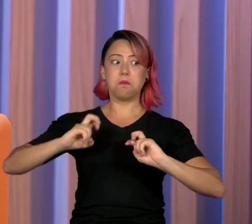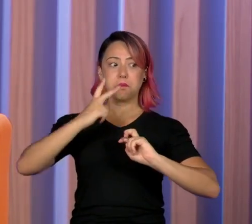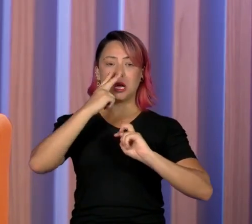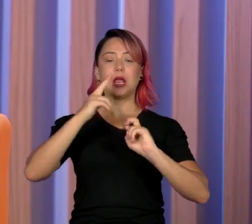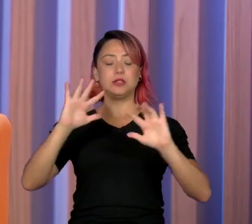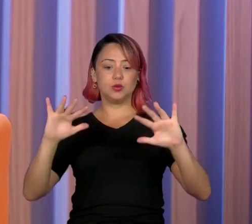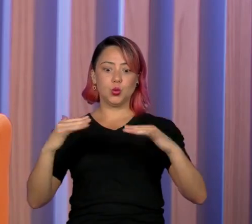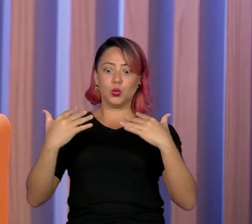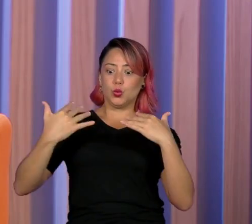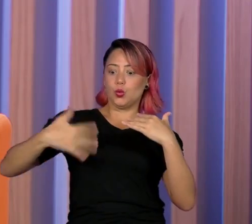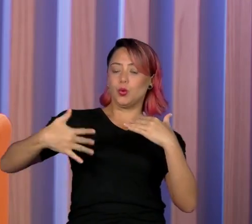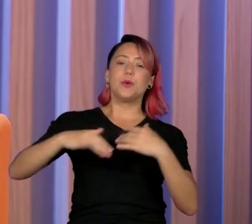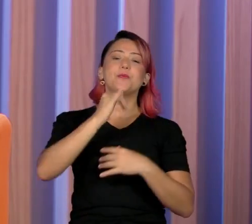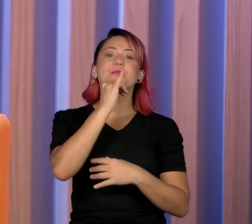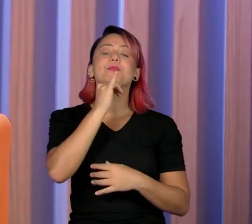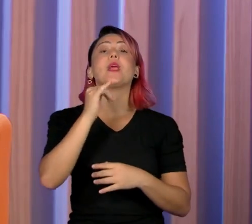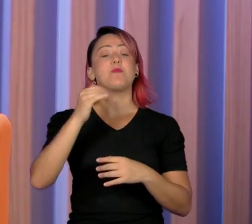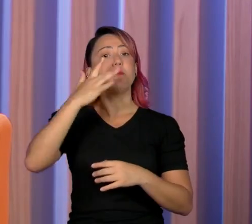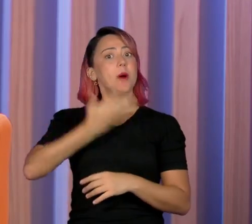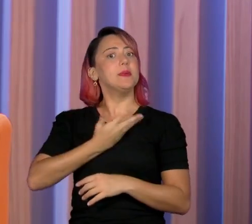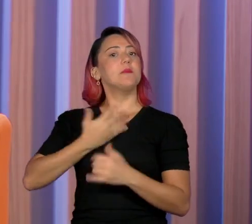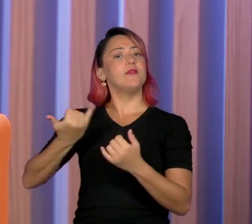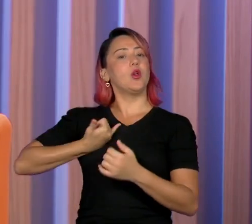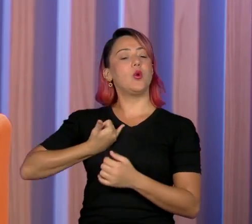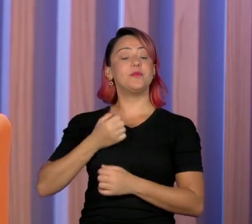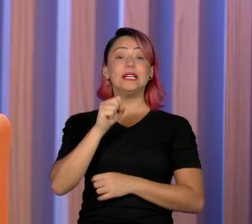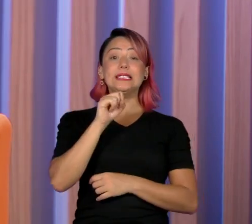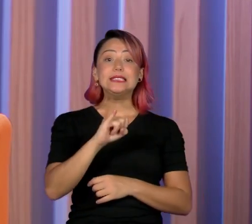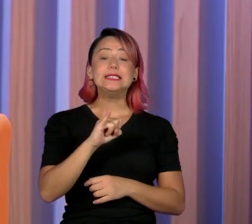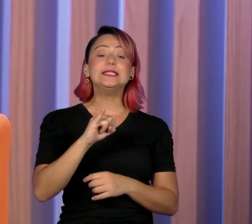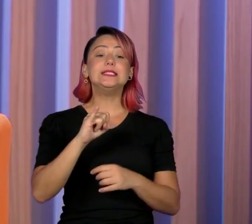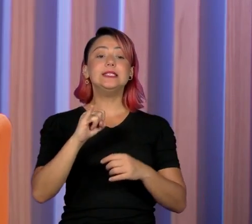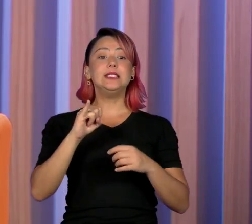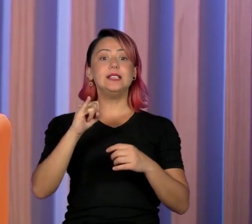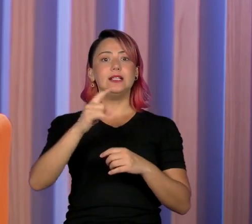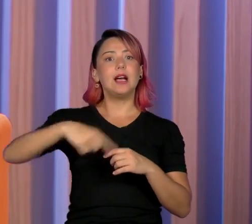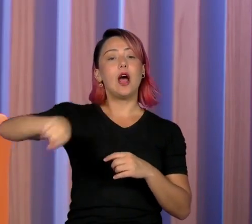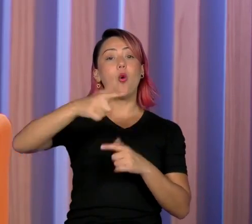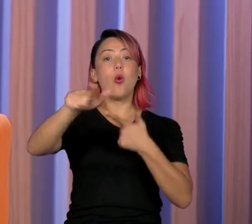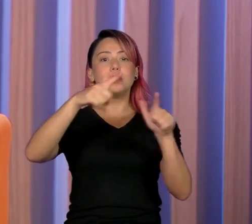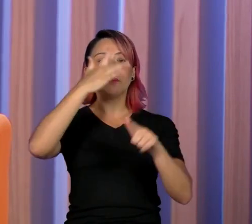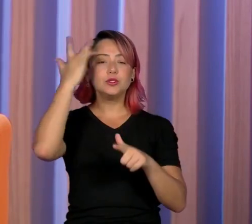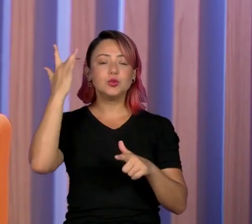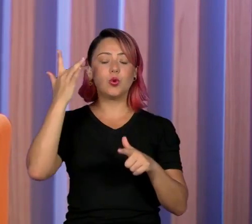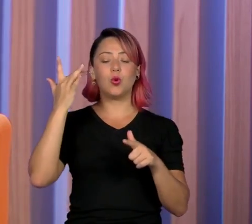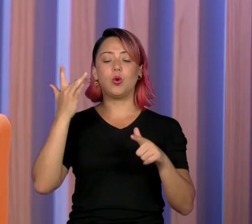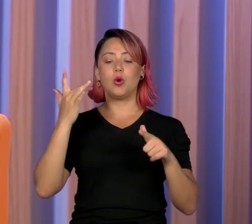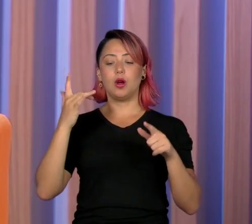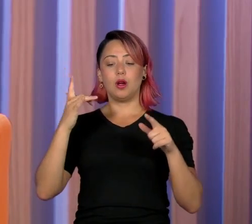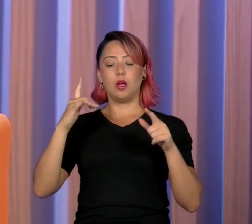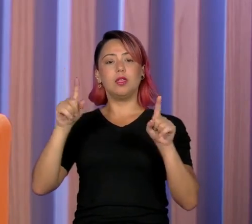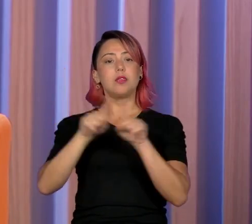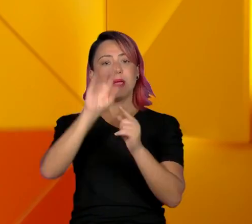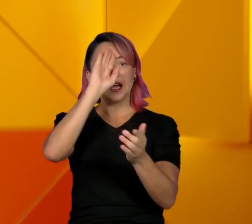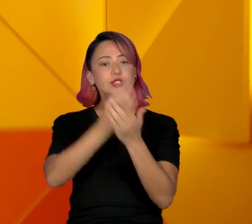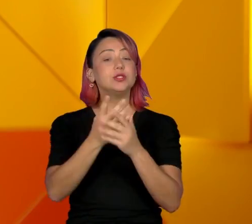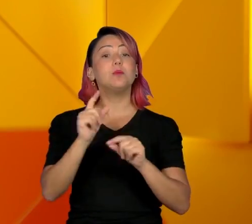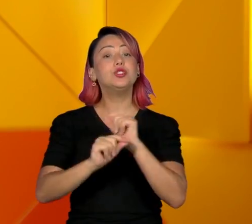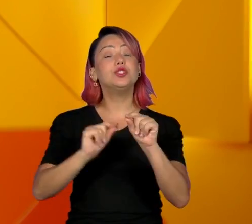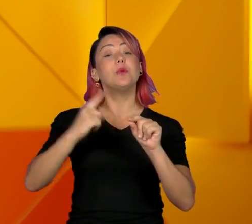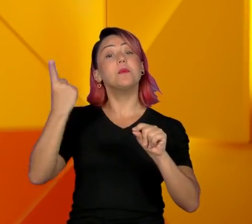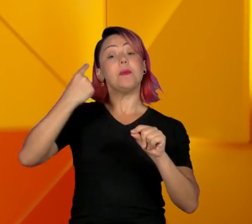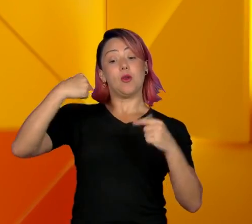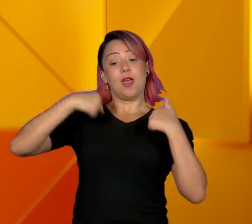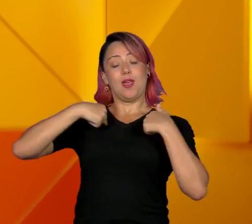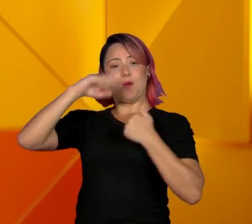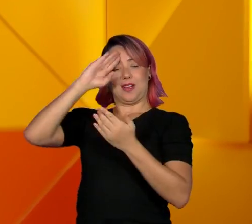né? Conforme você acredita no seu sonho, você começa a acreditar tão forte que as outras pessoas começam a acreditar junto com você. Acreditar também, tem tudo a ver